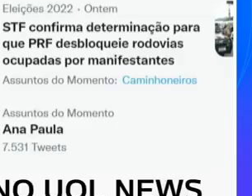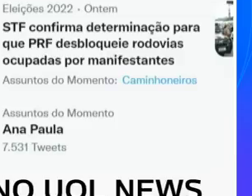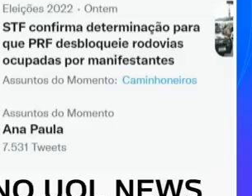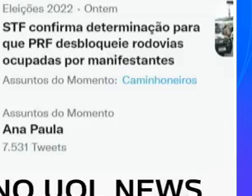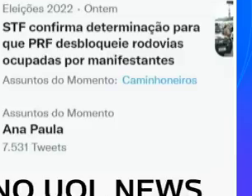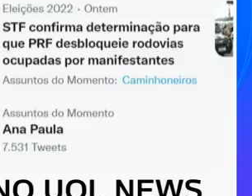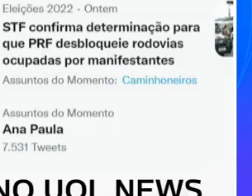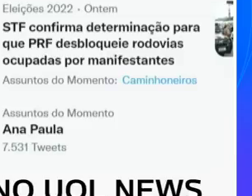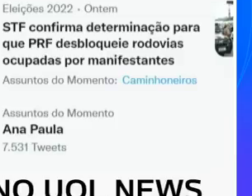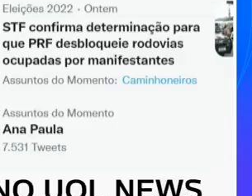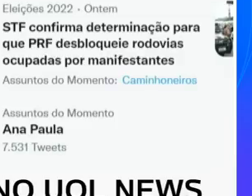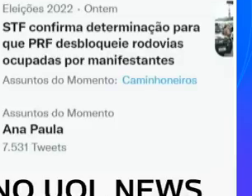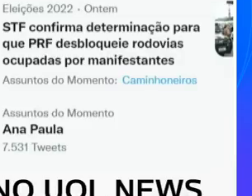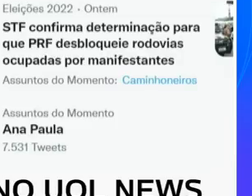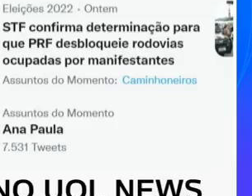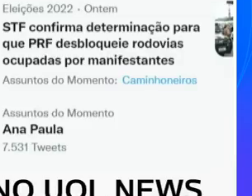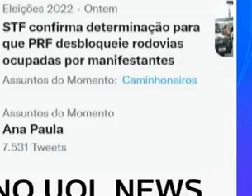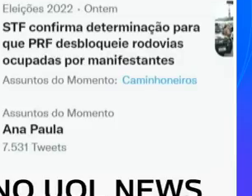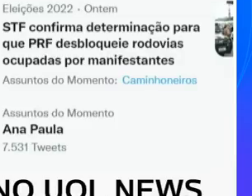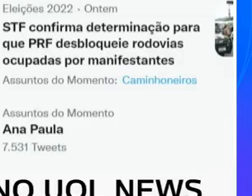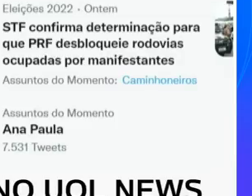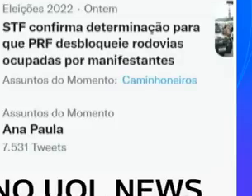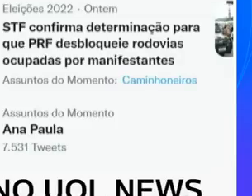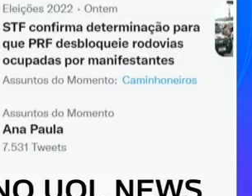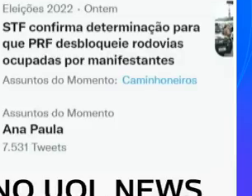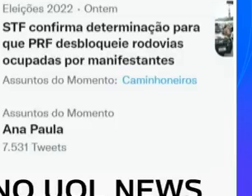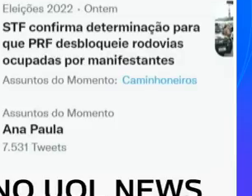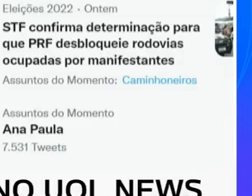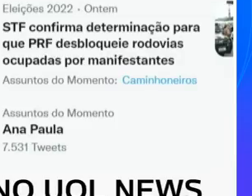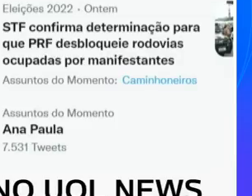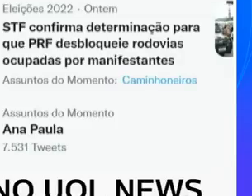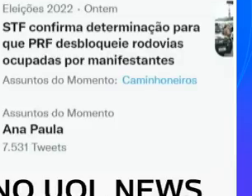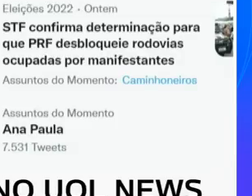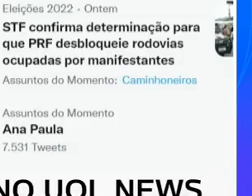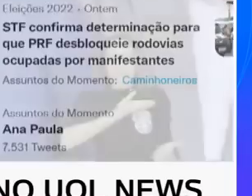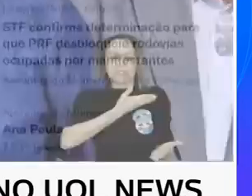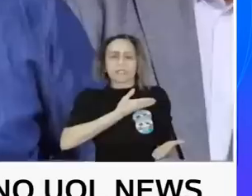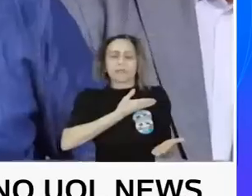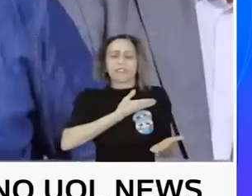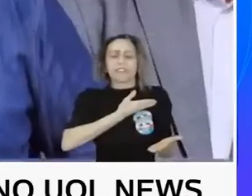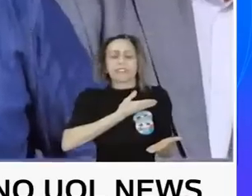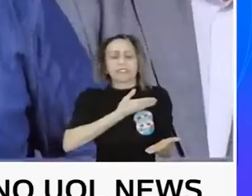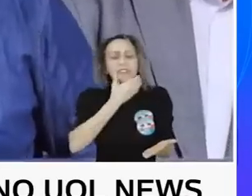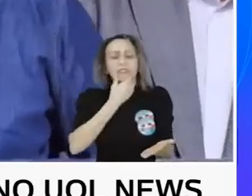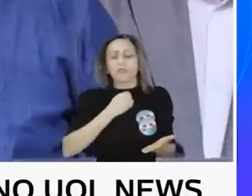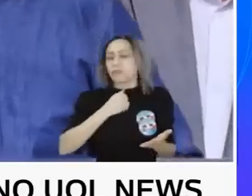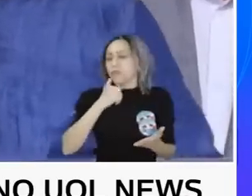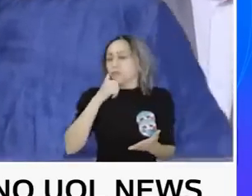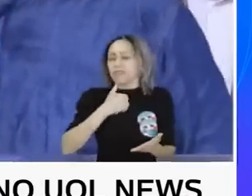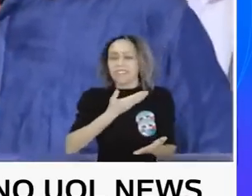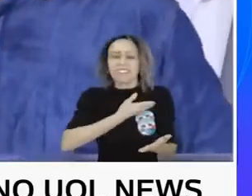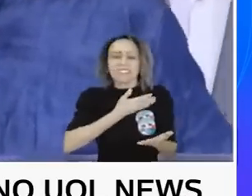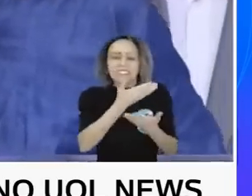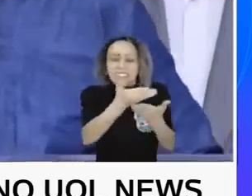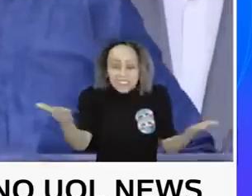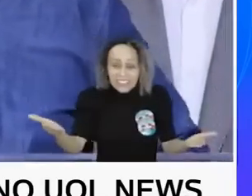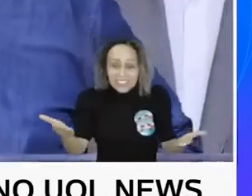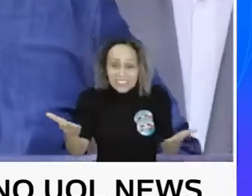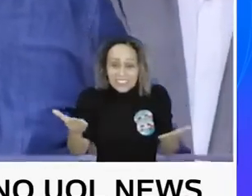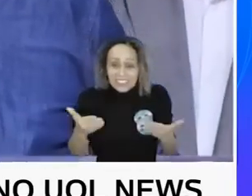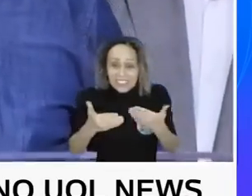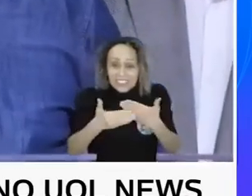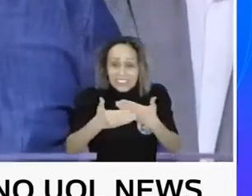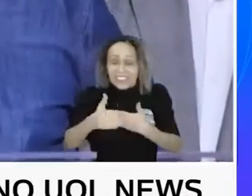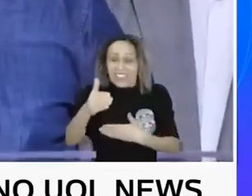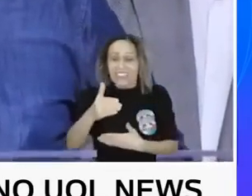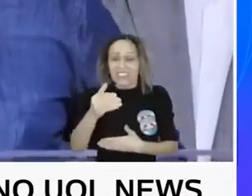a presidente do partido ligou para o ministro Ciro Nogueira falando inclusive que espera uma transição tranquila dando